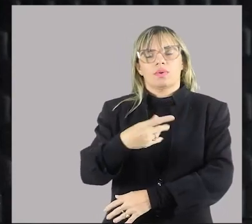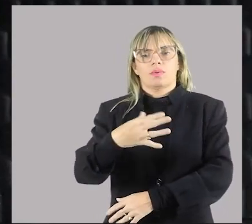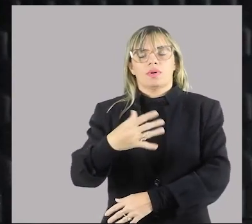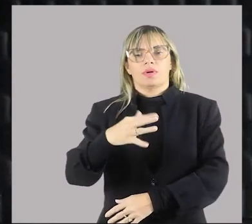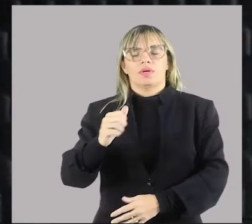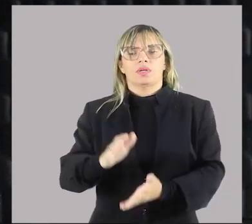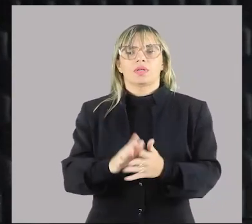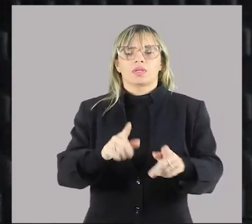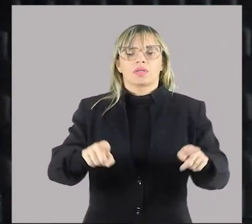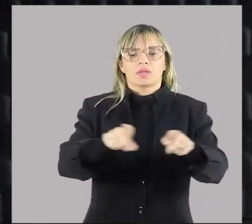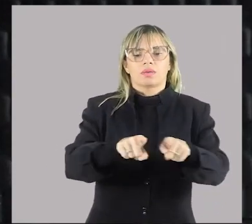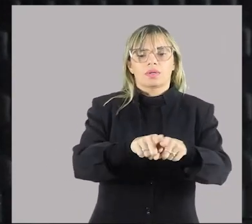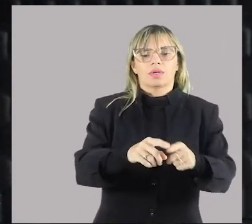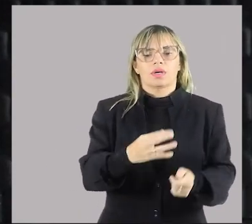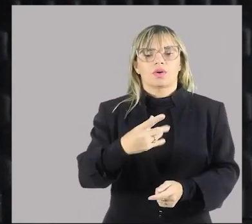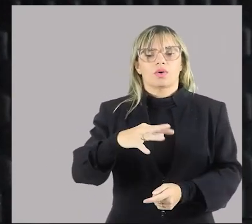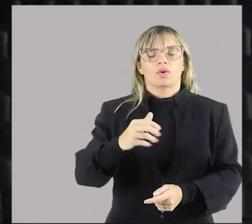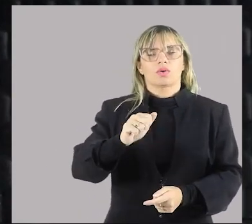Miguel Costa.